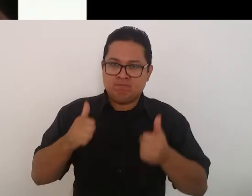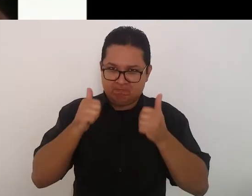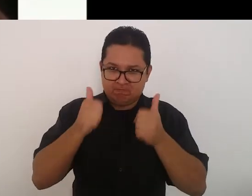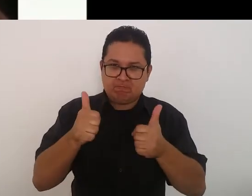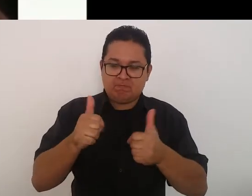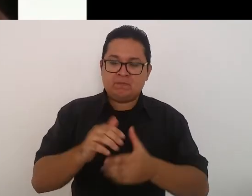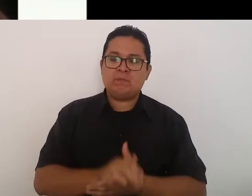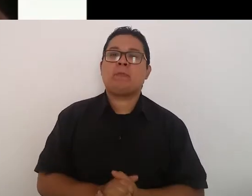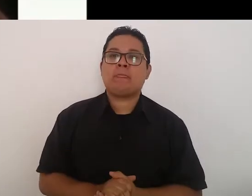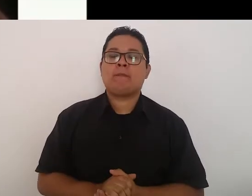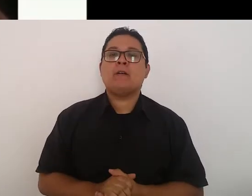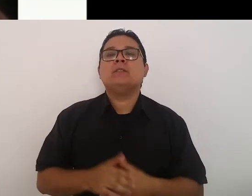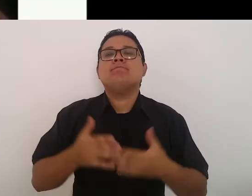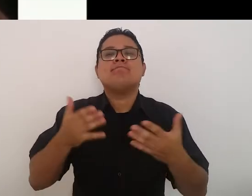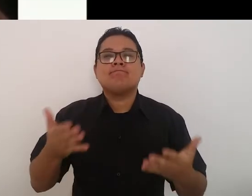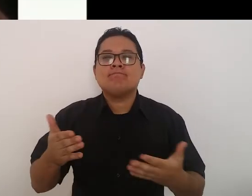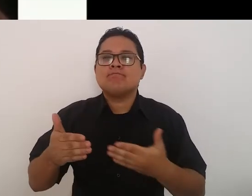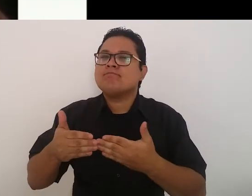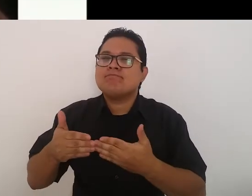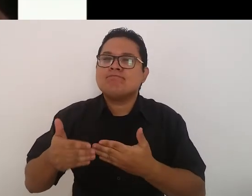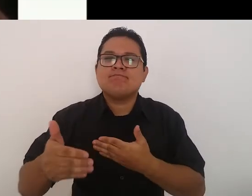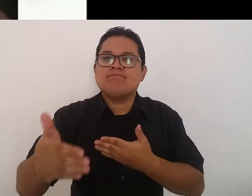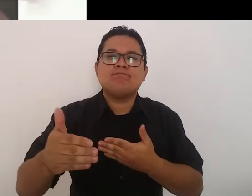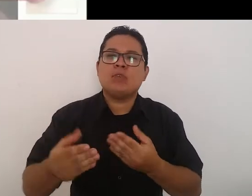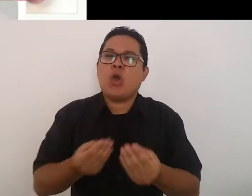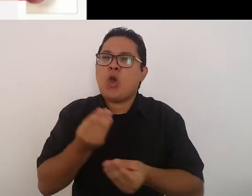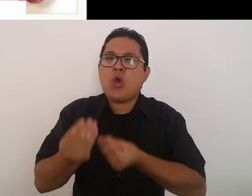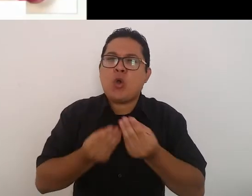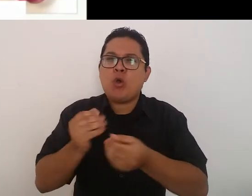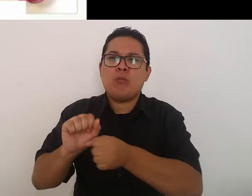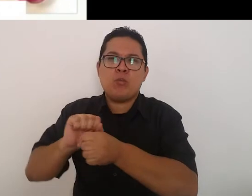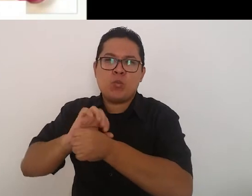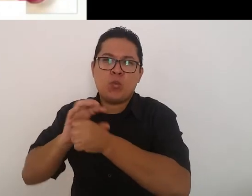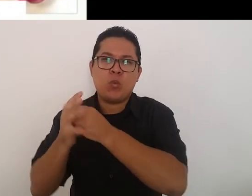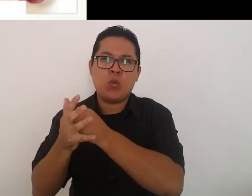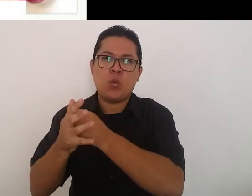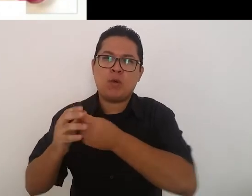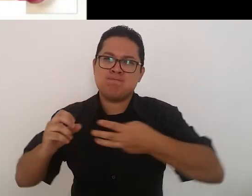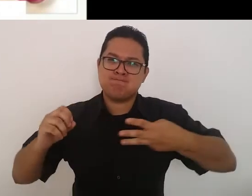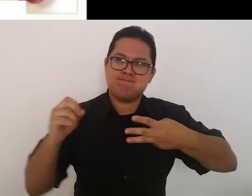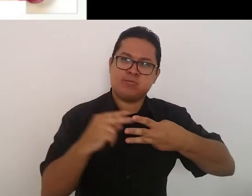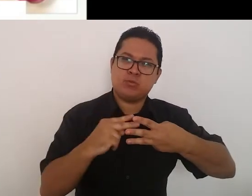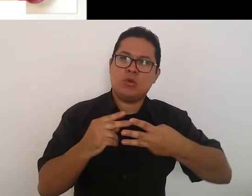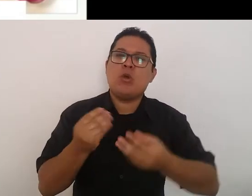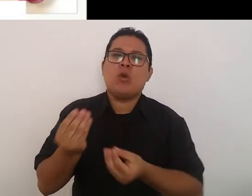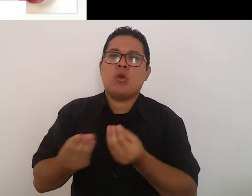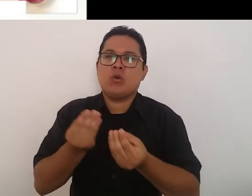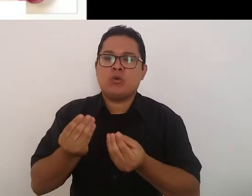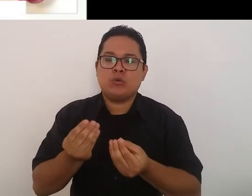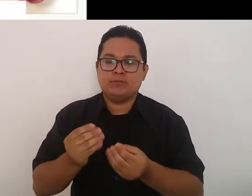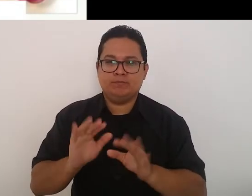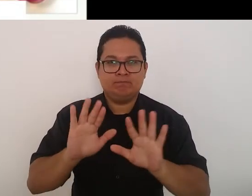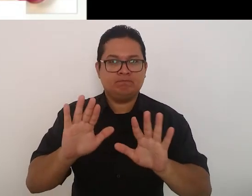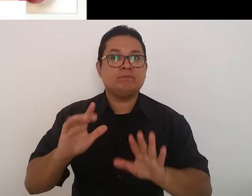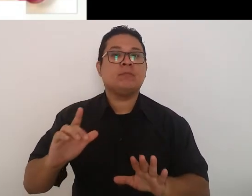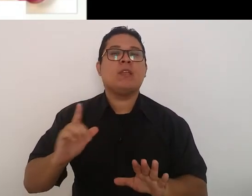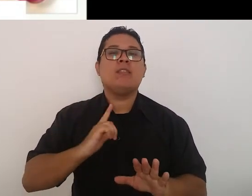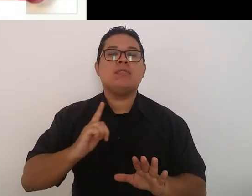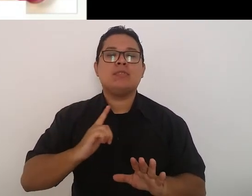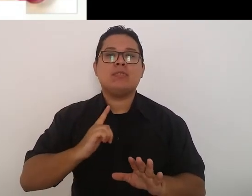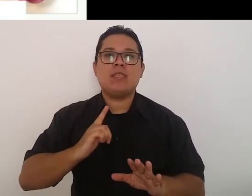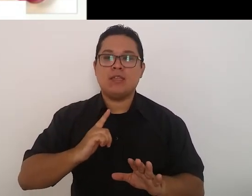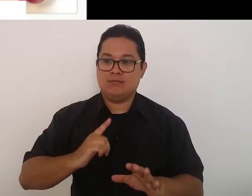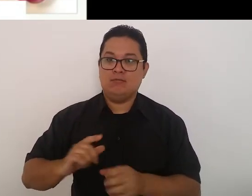Bom, aí o que acontece, pessoal? O coronavírus, como eu disse, tem esse receptor que é muito presente